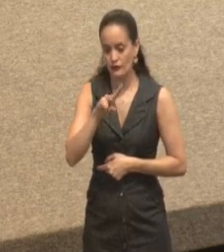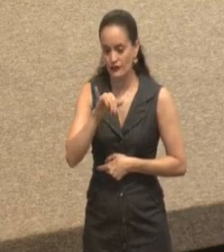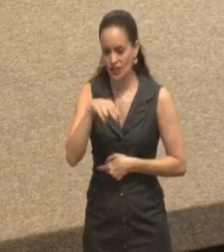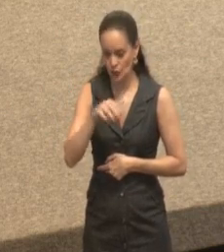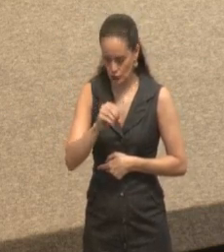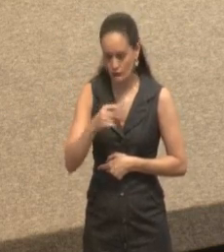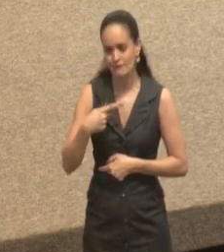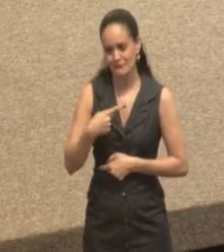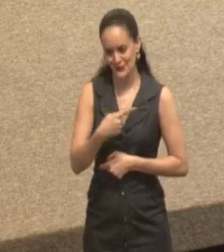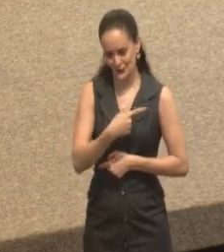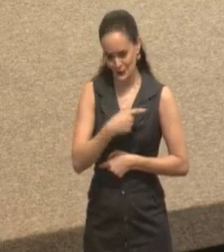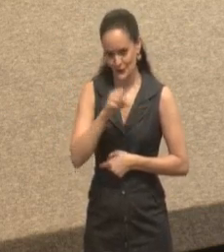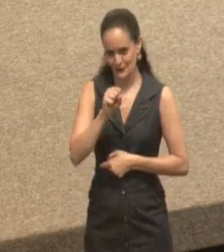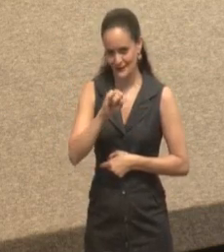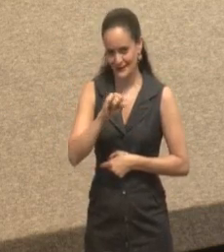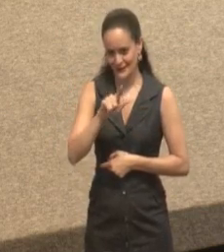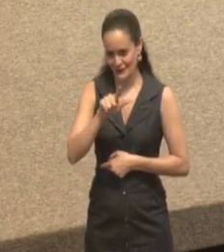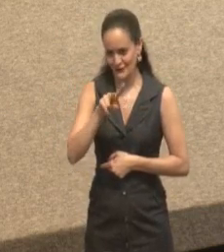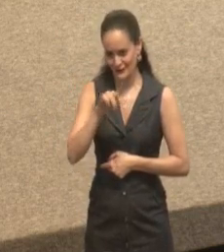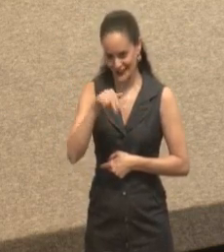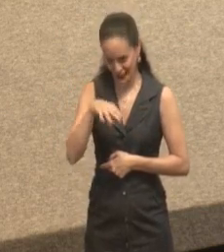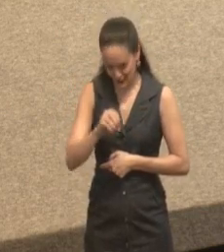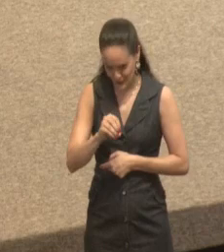Silvino Neto, estou sendo corrigida,